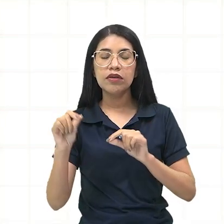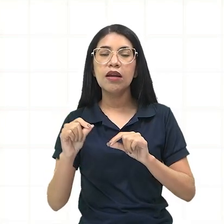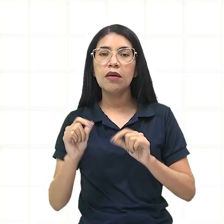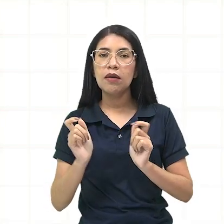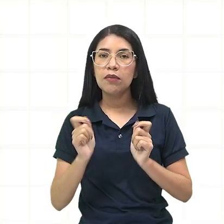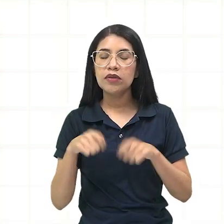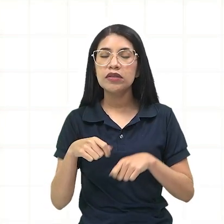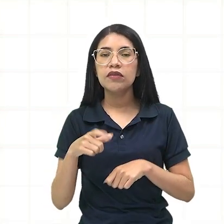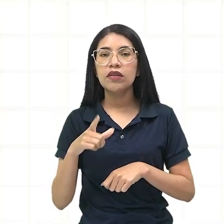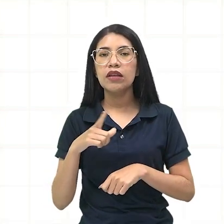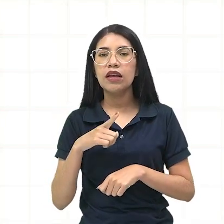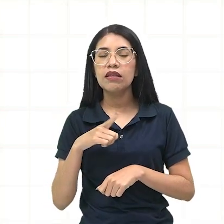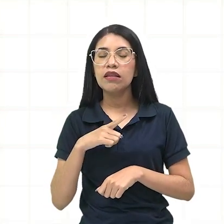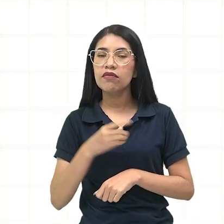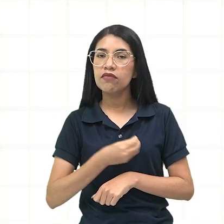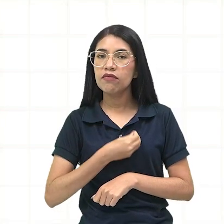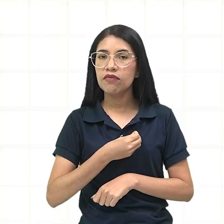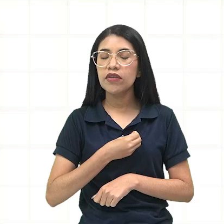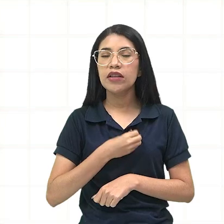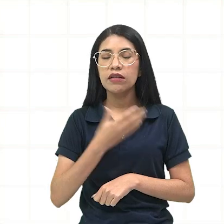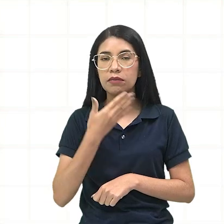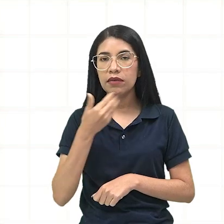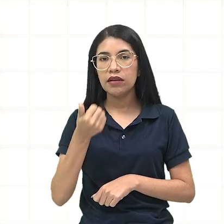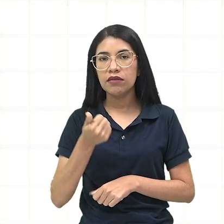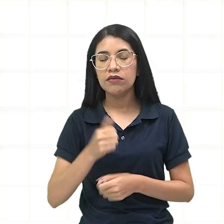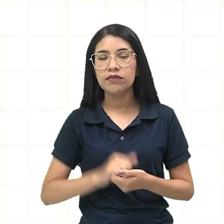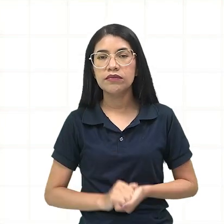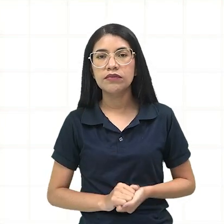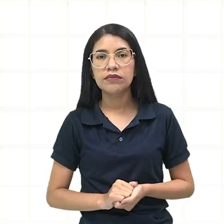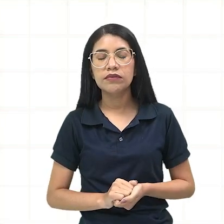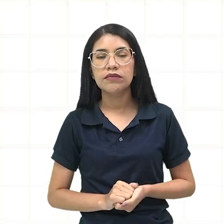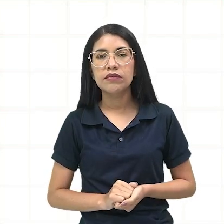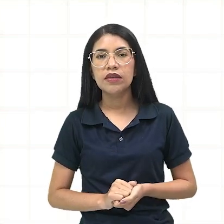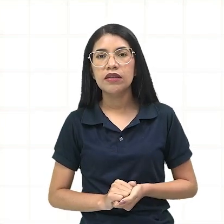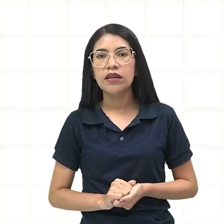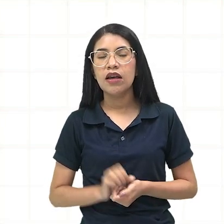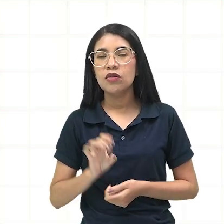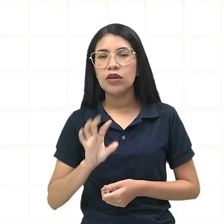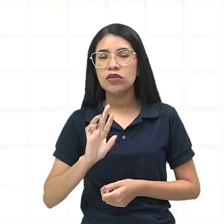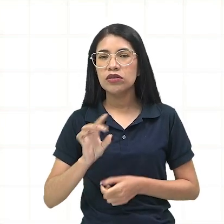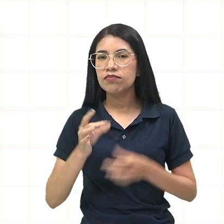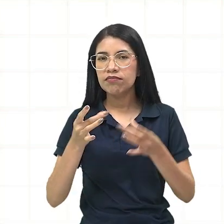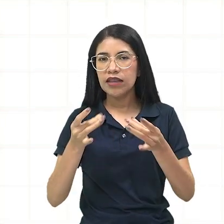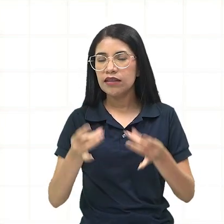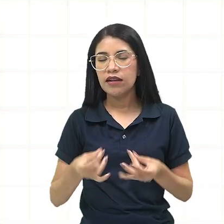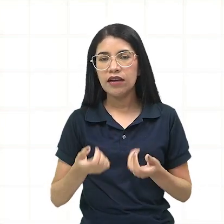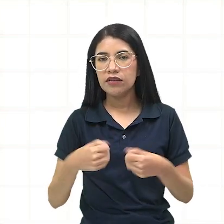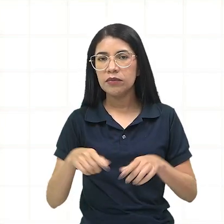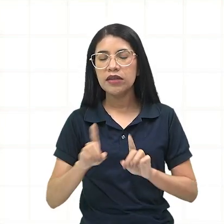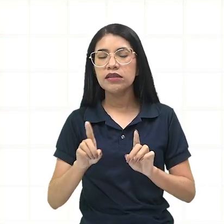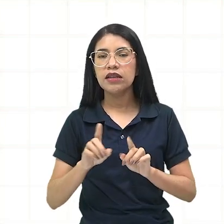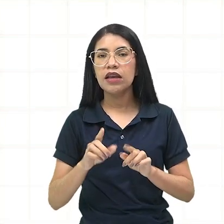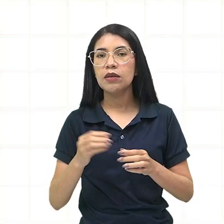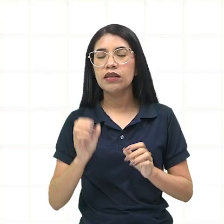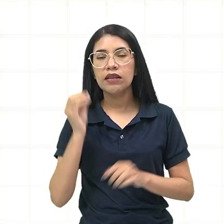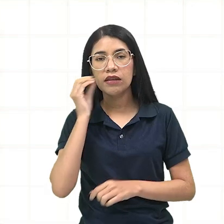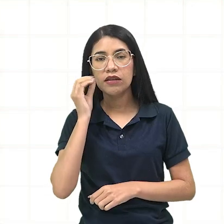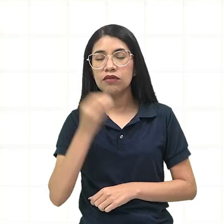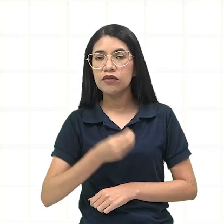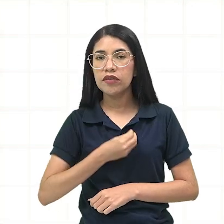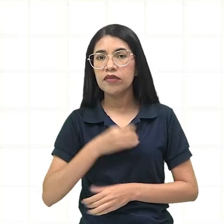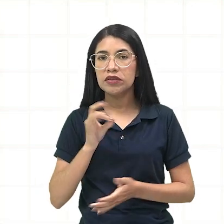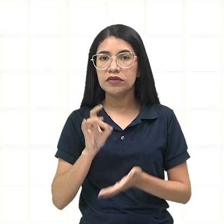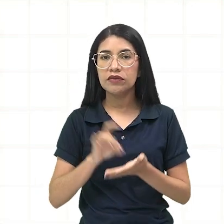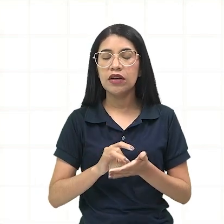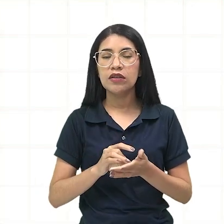para poderem, né, viver, ponto. Né? Não adianta nem explicar muita coisa. Essas pessoas, pessoal, que estão